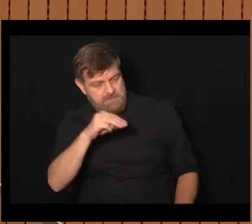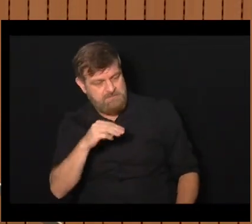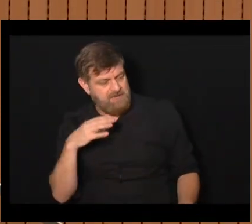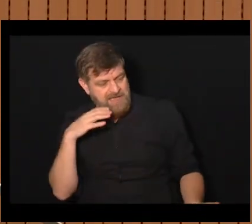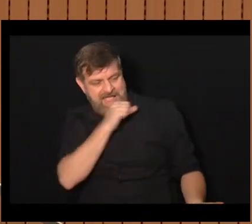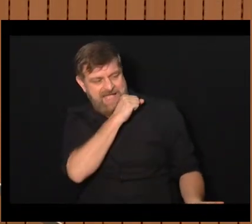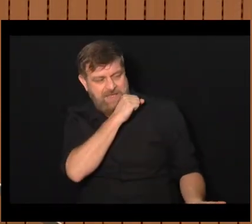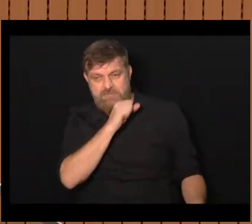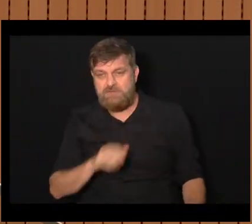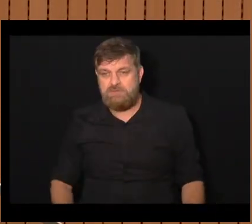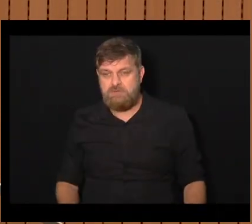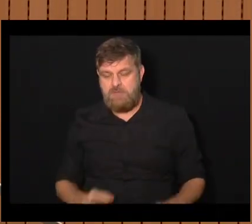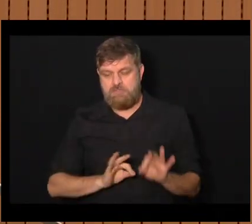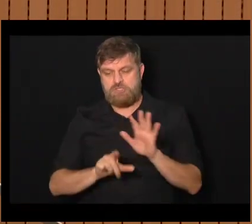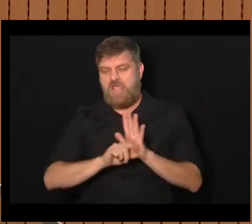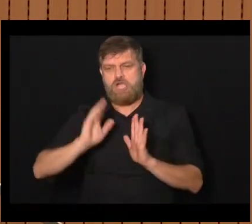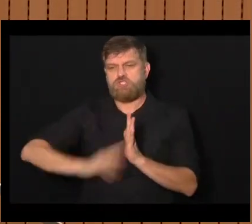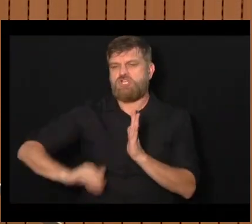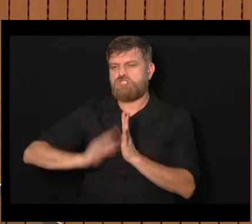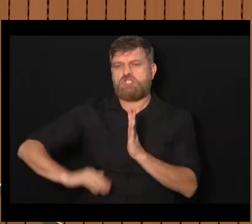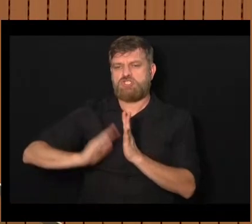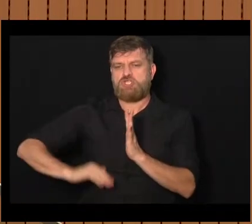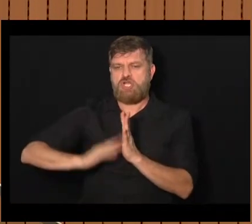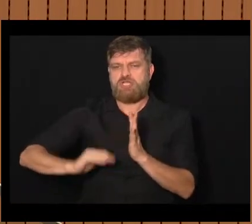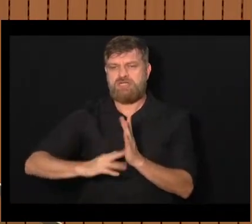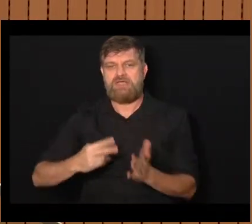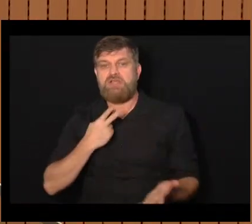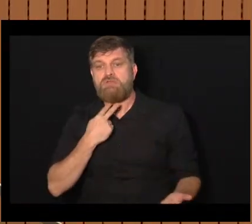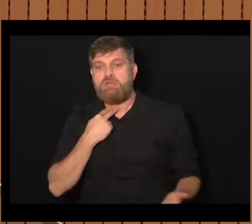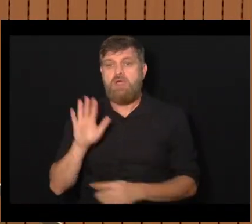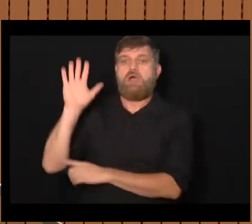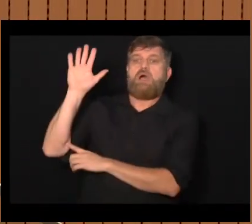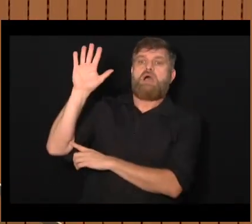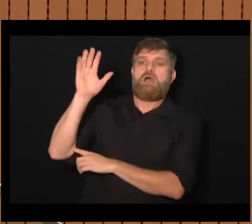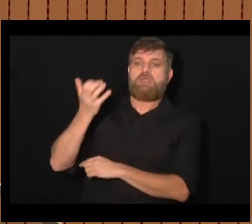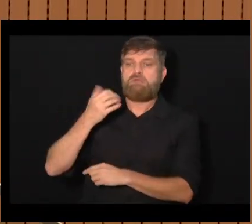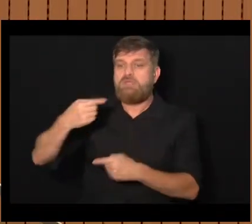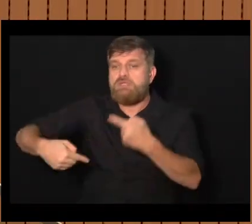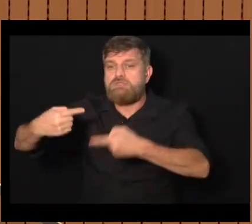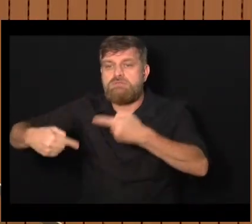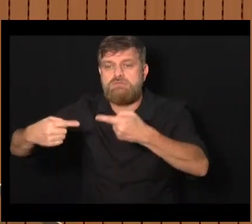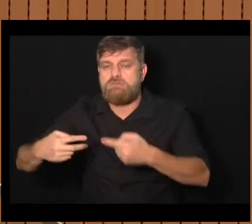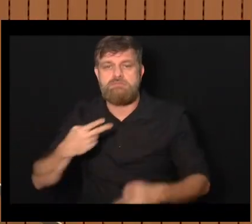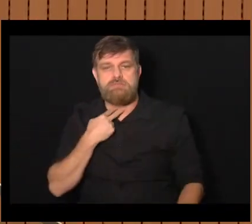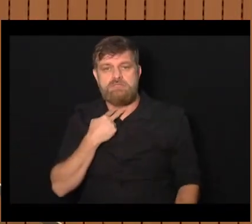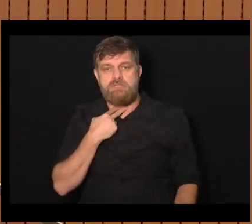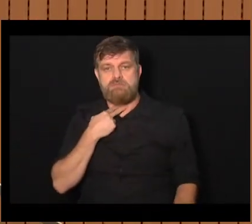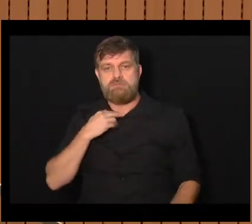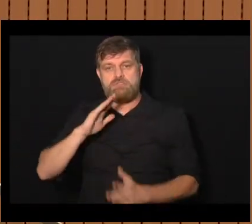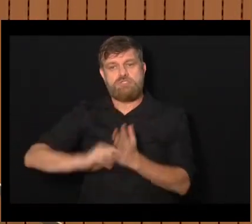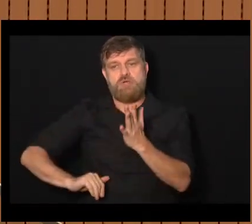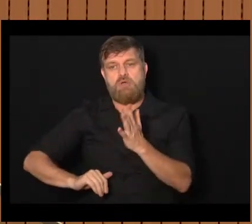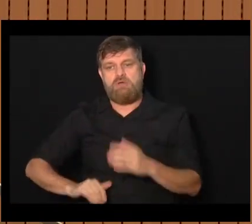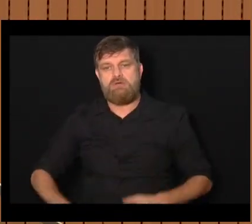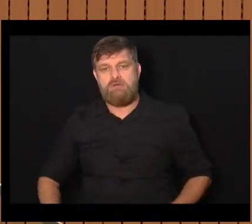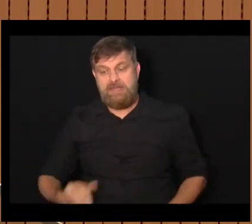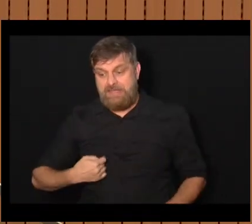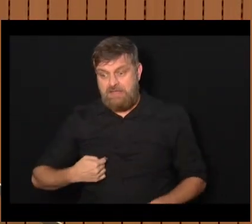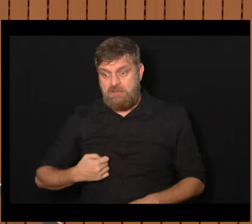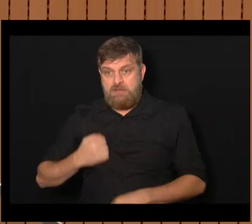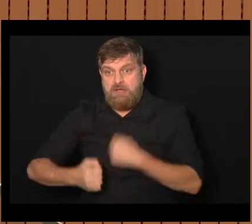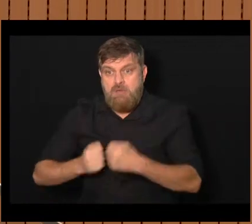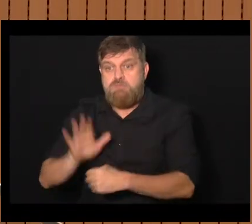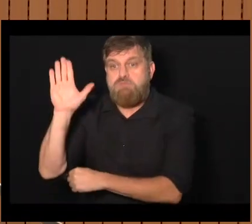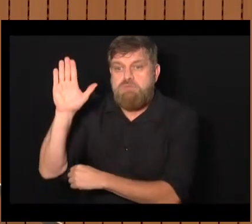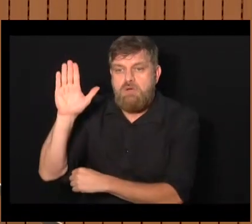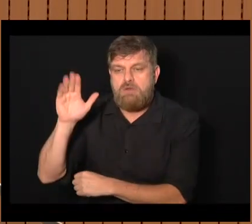tão rápido a retirada do projeto que não deu tempo de eu levantar a mão. Não deu tempo. Quando eu fui levantar a mão,